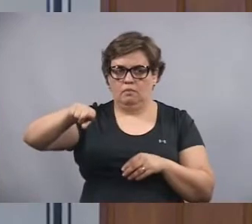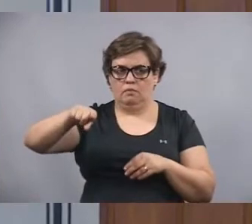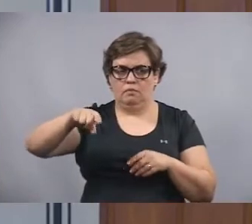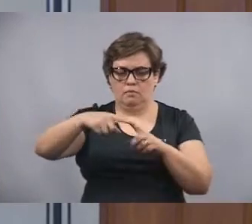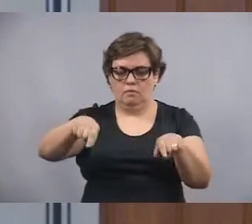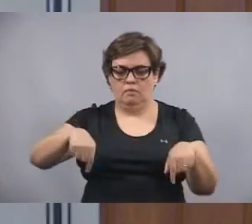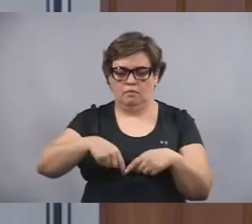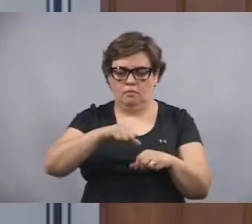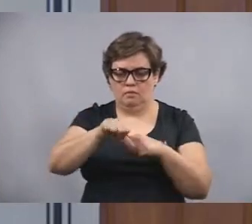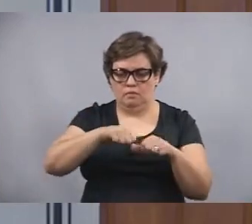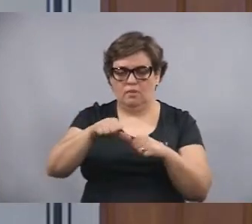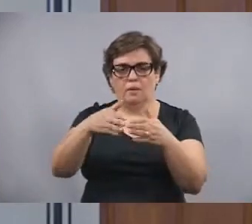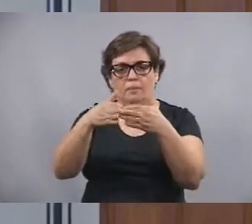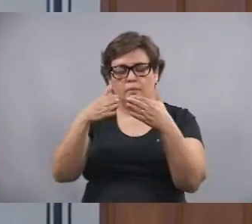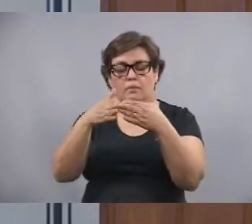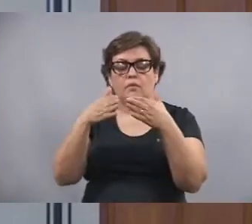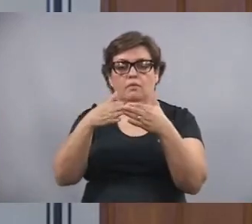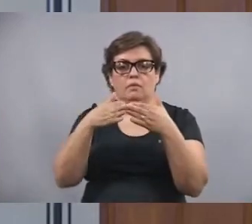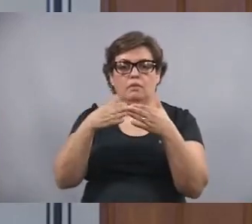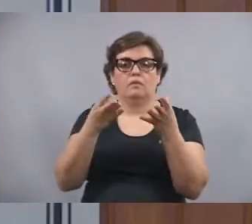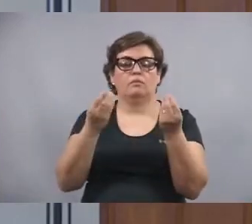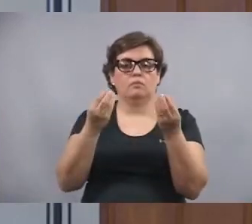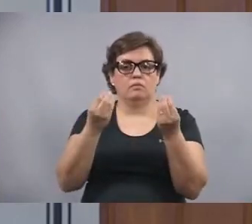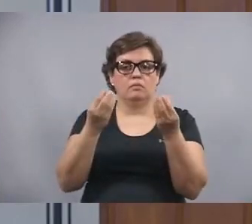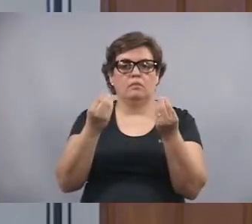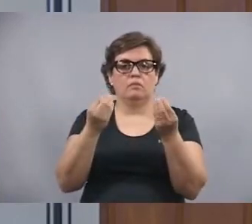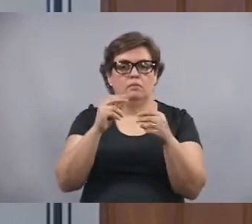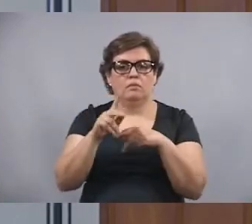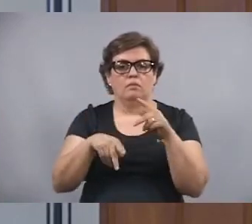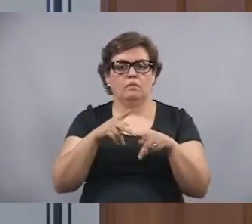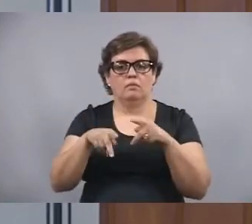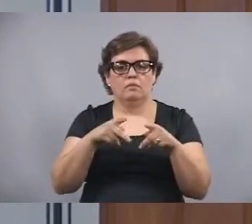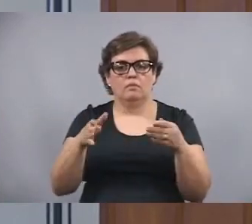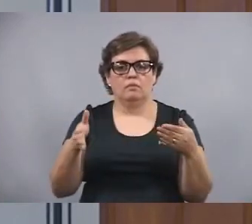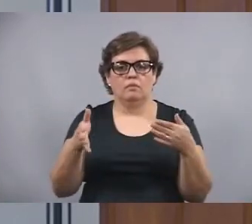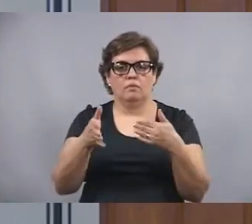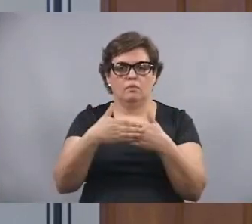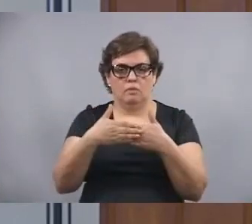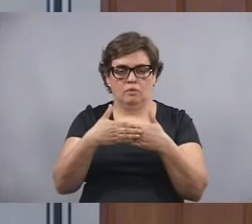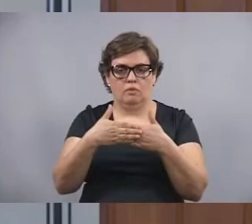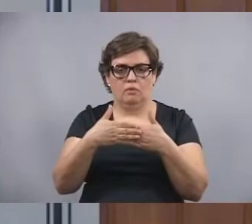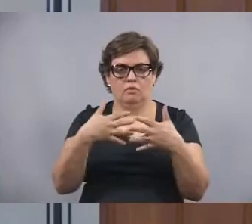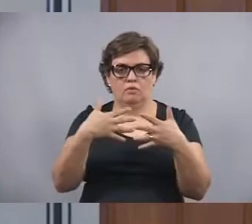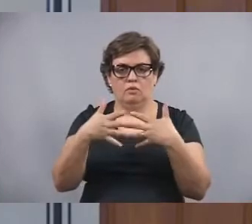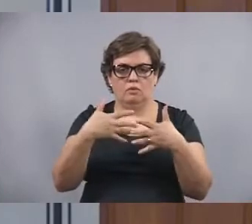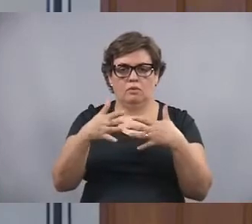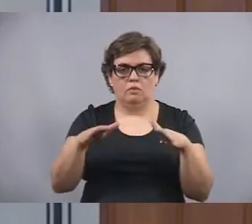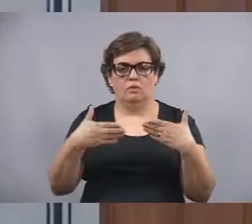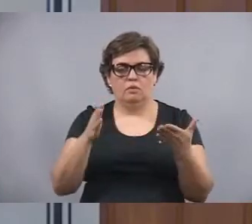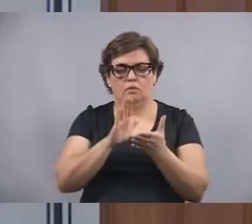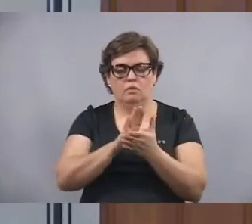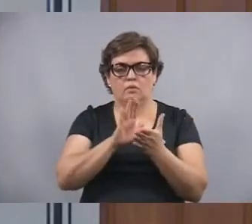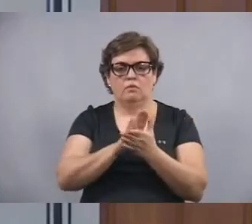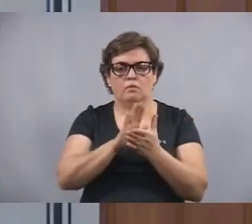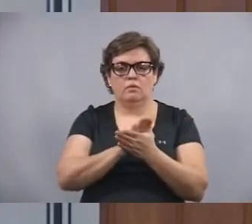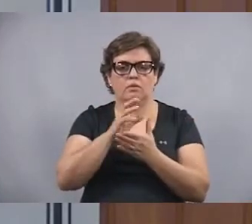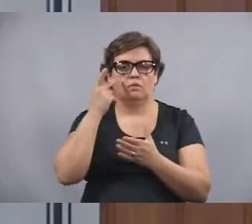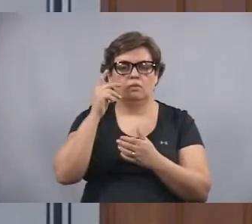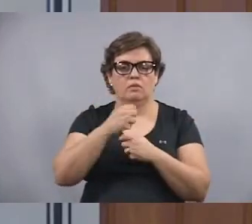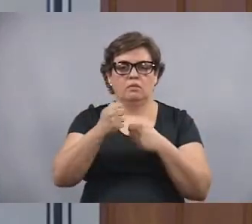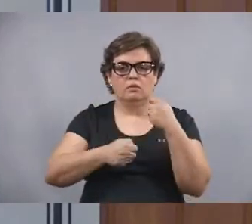no sábado, reivindicou muitos da população o fechamento. Então, parabéns